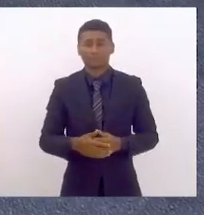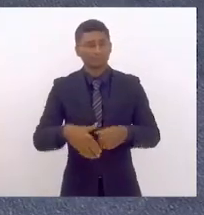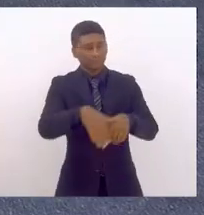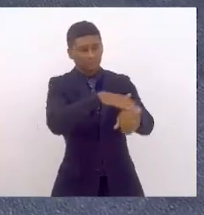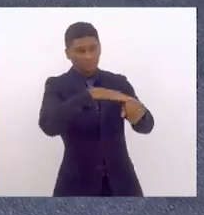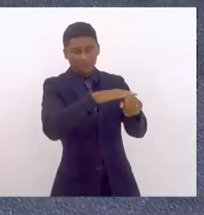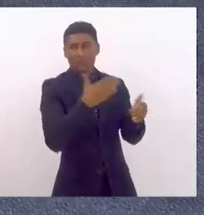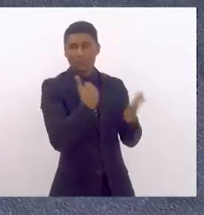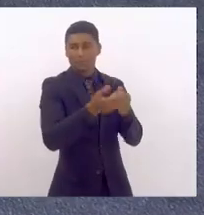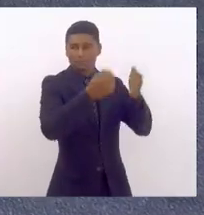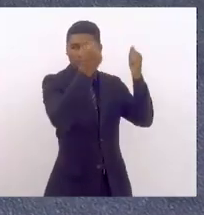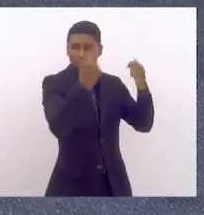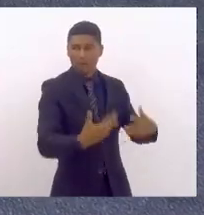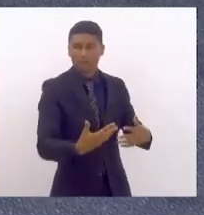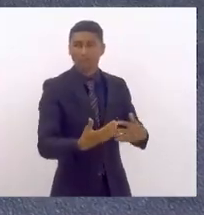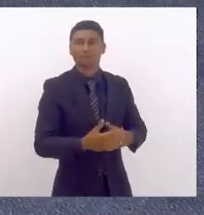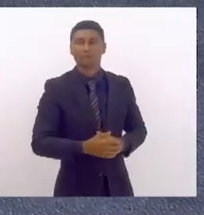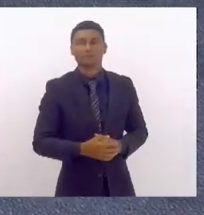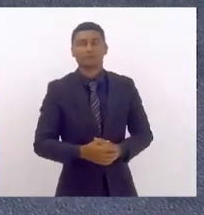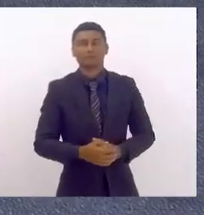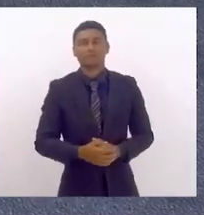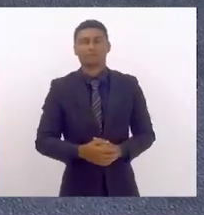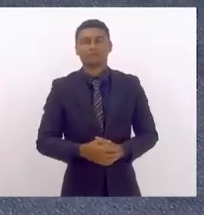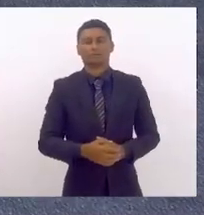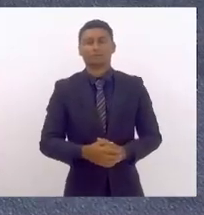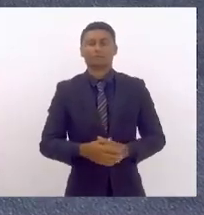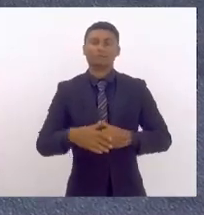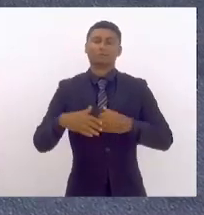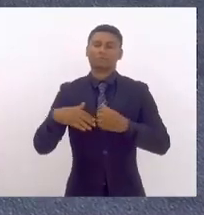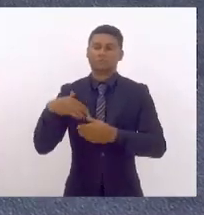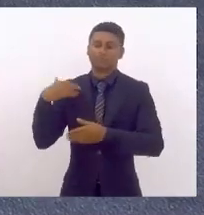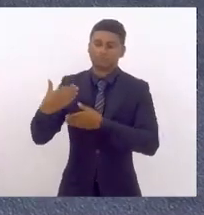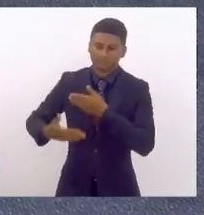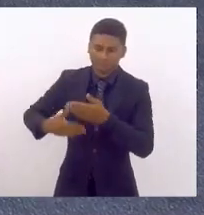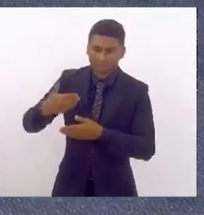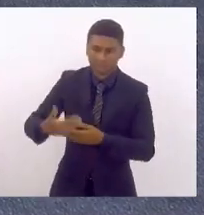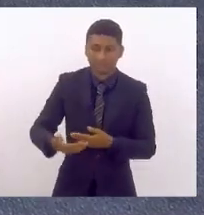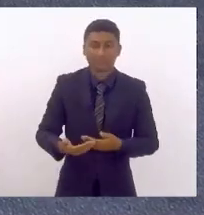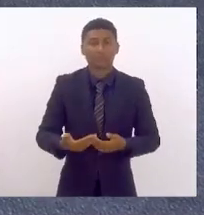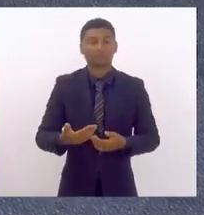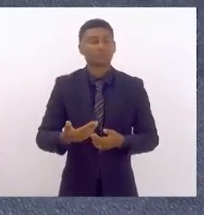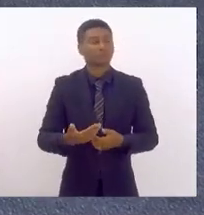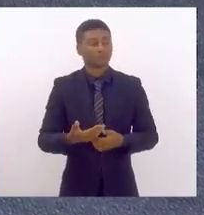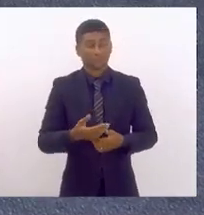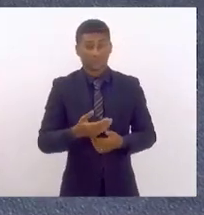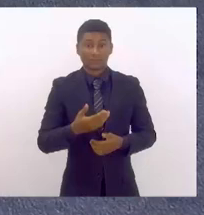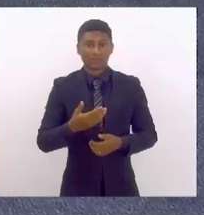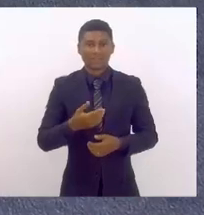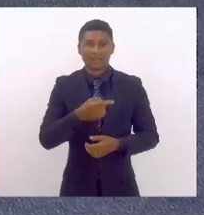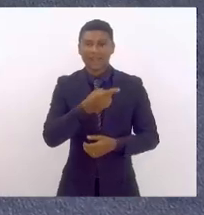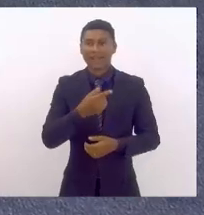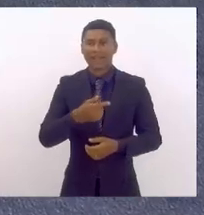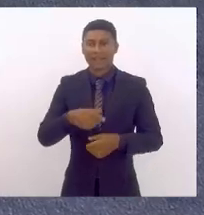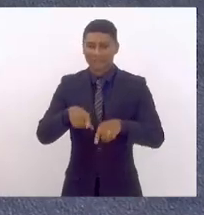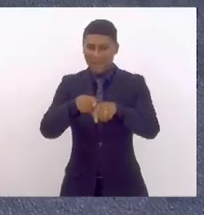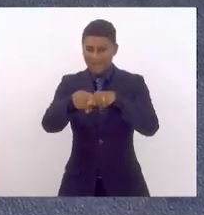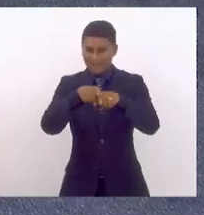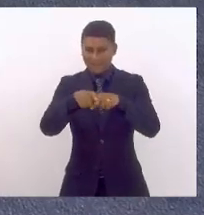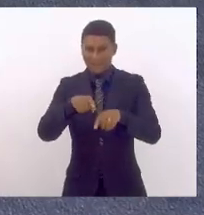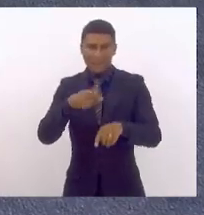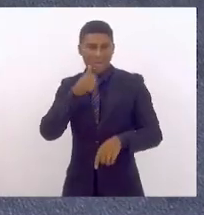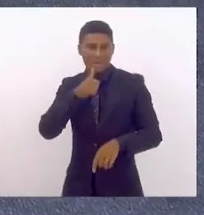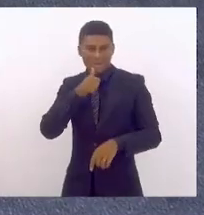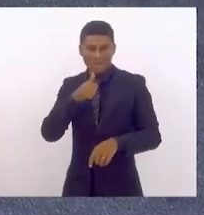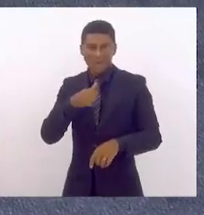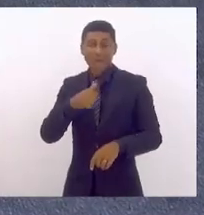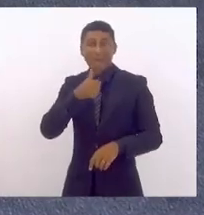vocês expliquei tudo aí depois eu soube que ela comentou com minha irmã encontrou eu